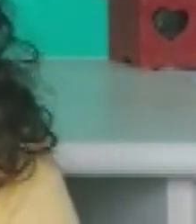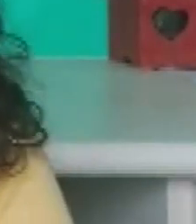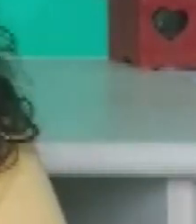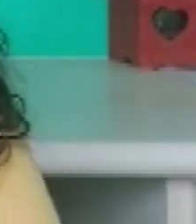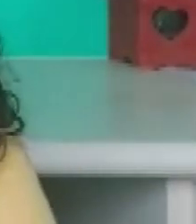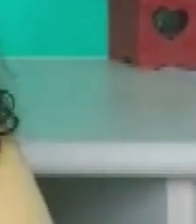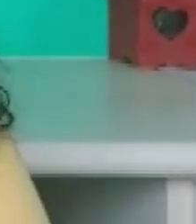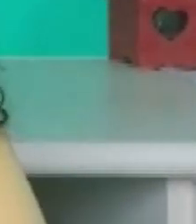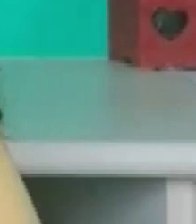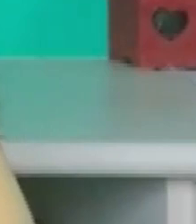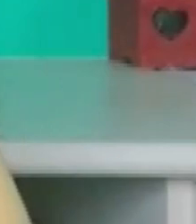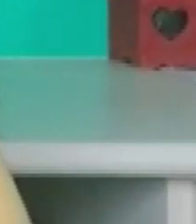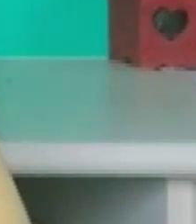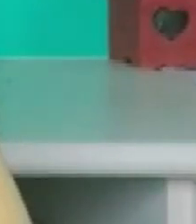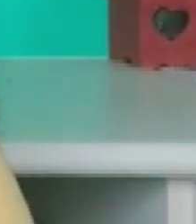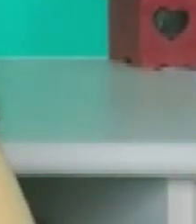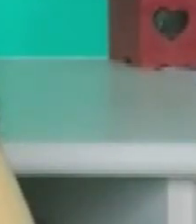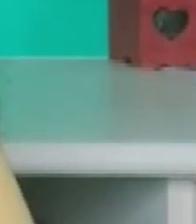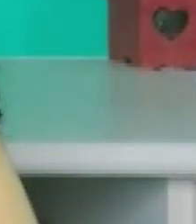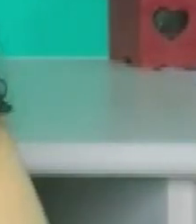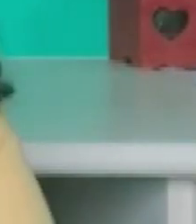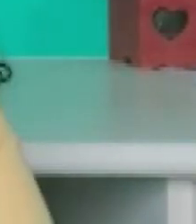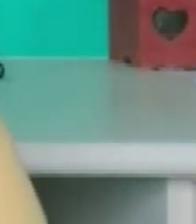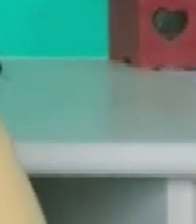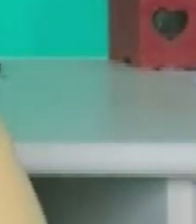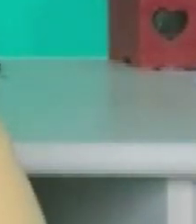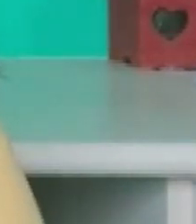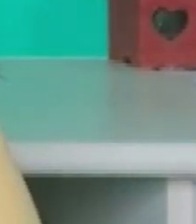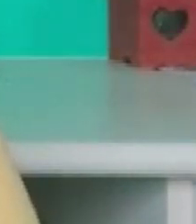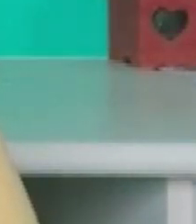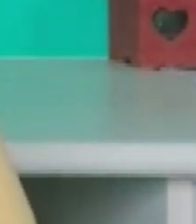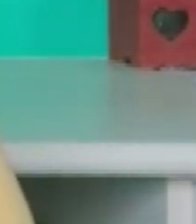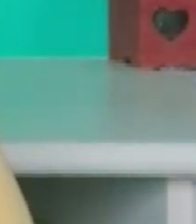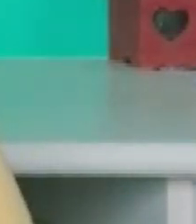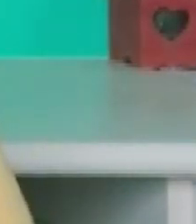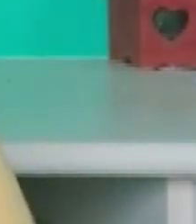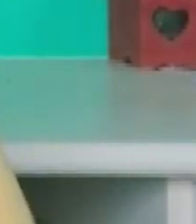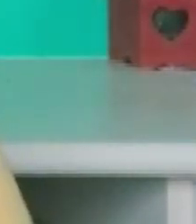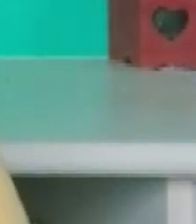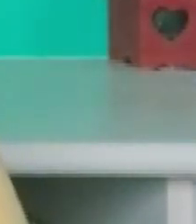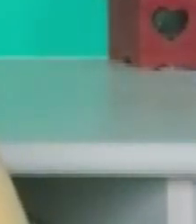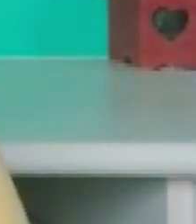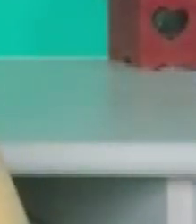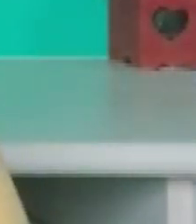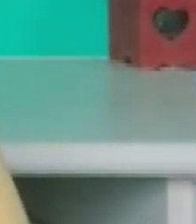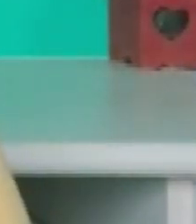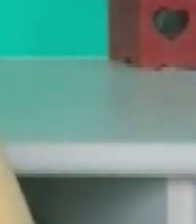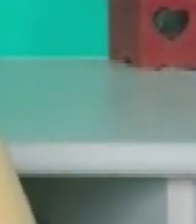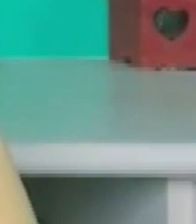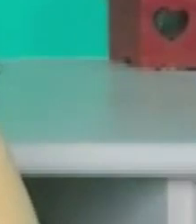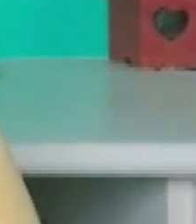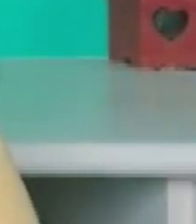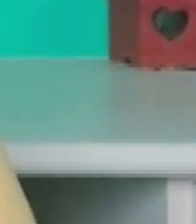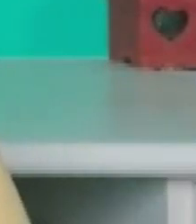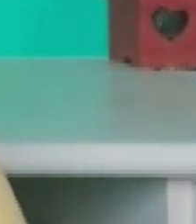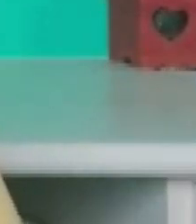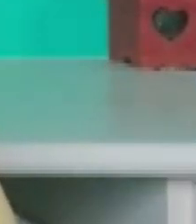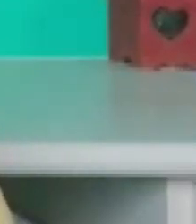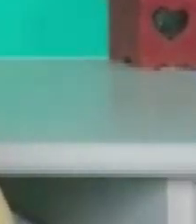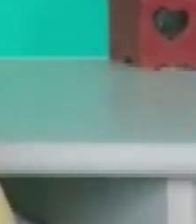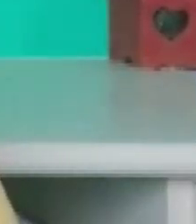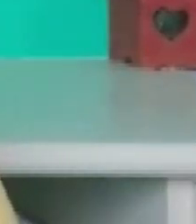curso gratuito de seleção de voluntários, iniciando com 2 turmas, a primeira no